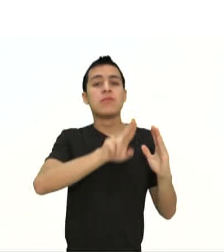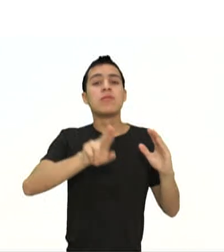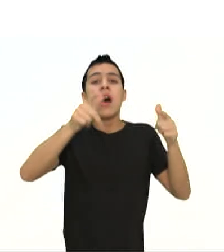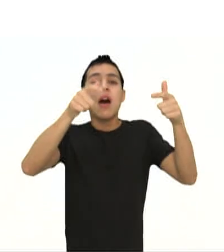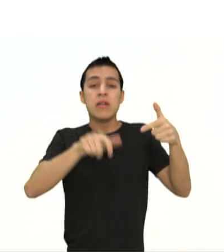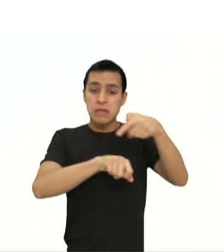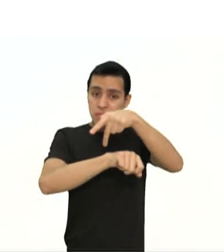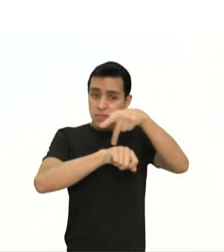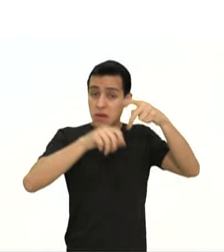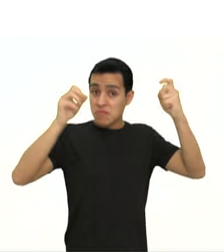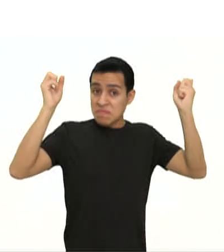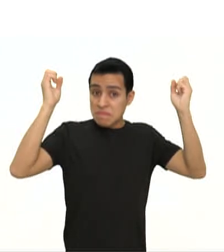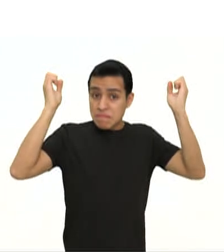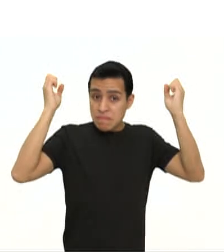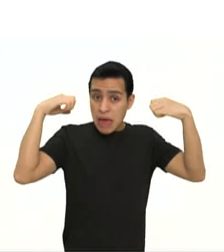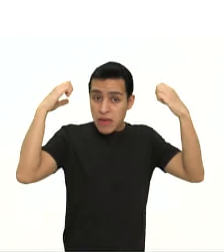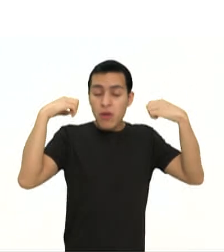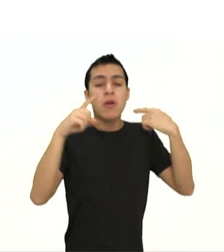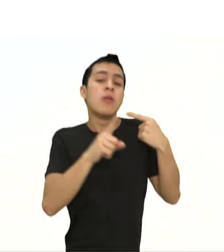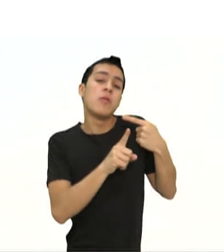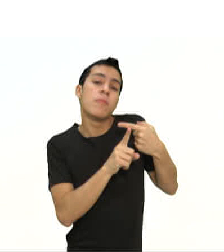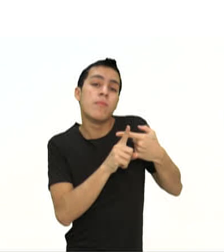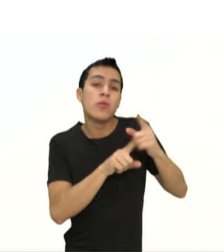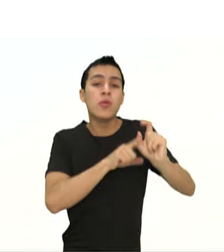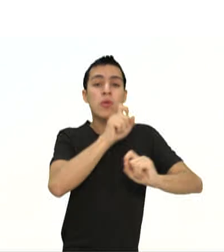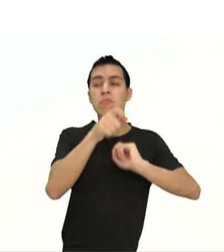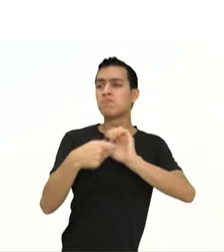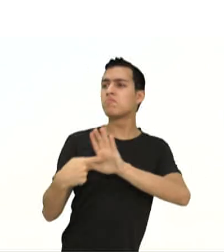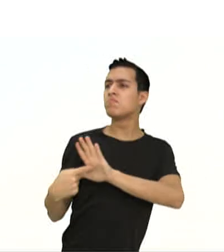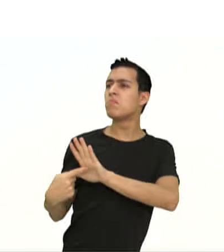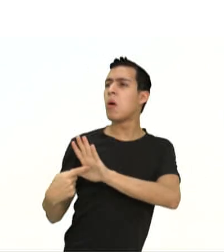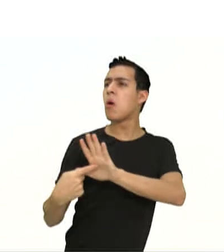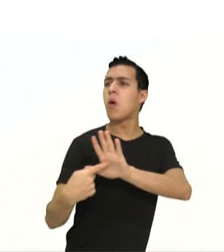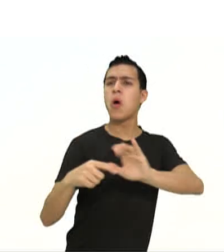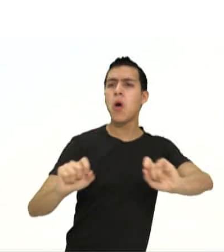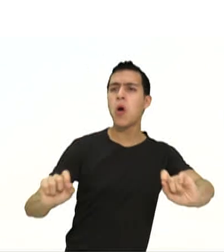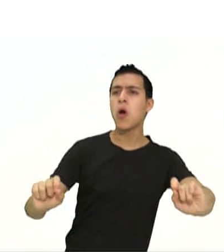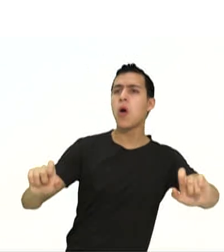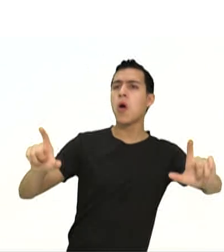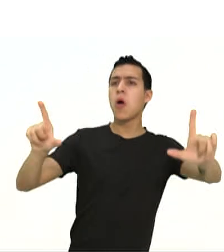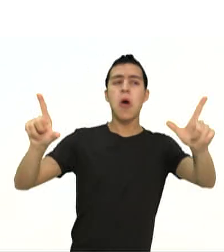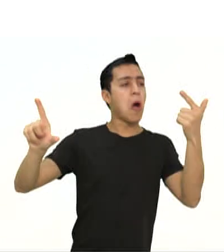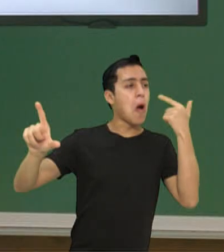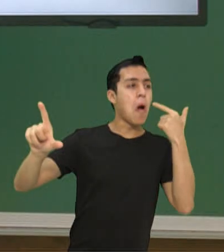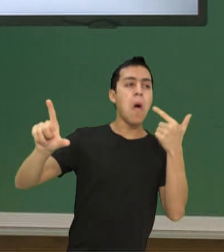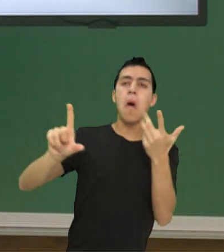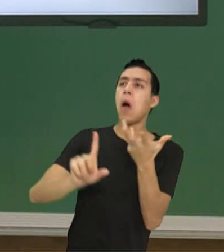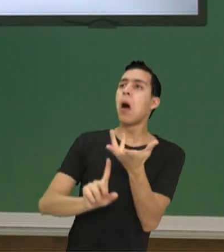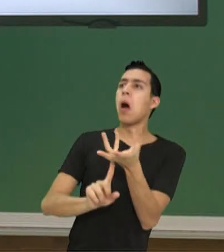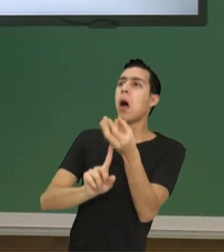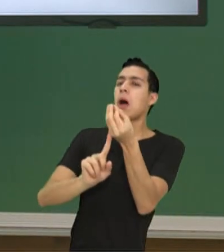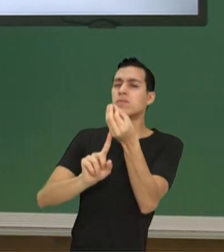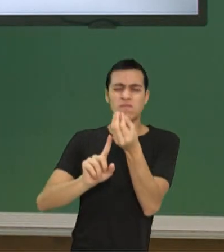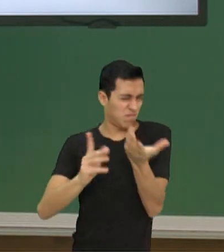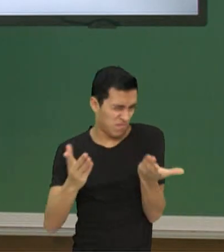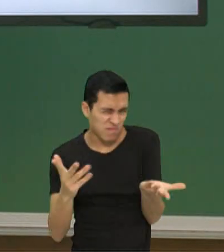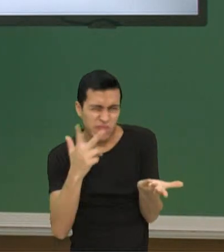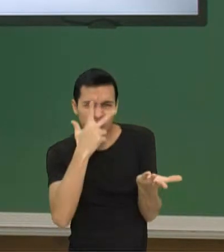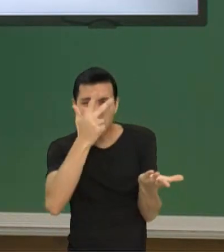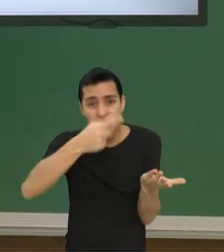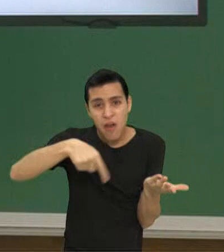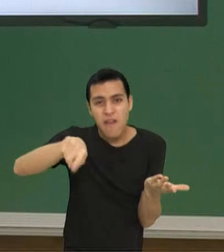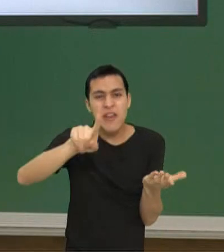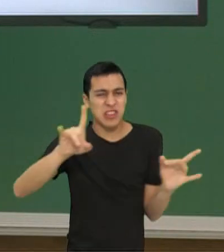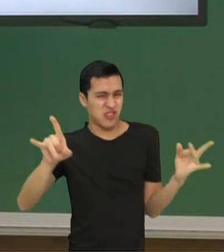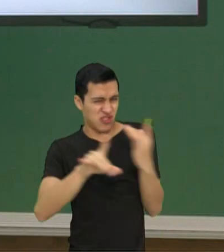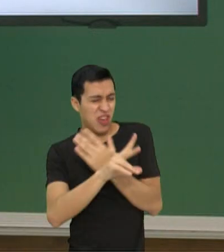México para ter justamente a exposição, né, do que eles entendiam por arte. Você já deve ter visto, não